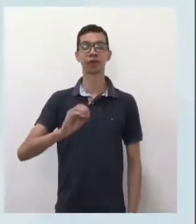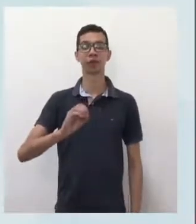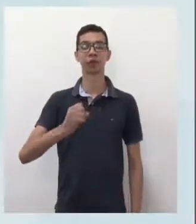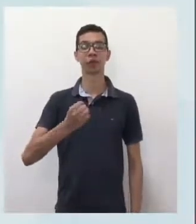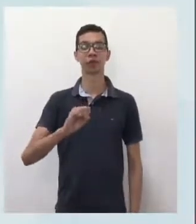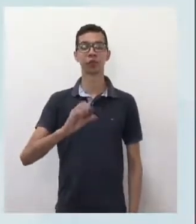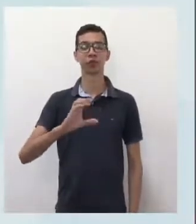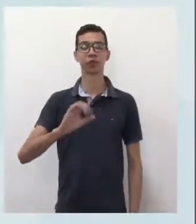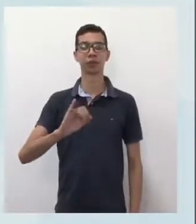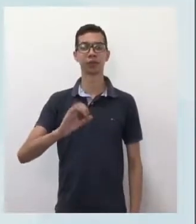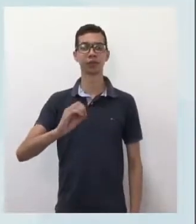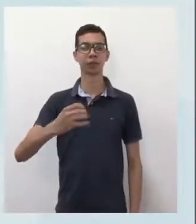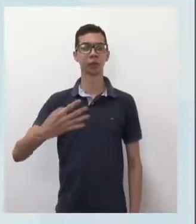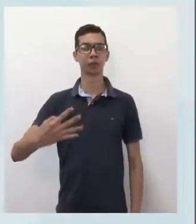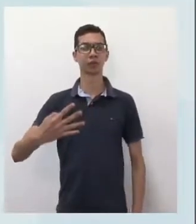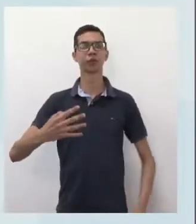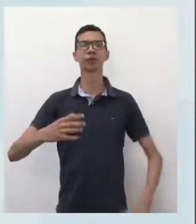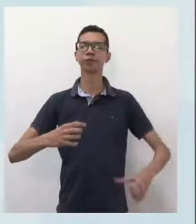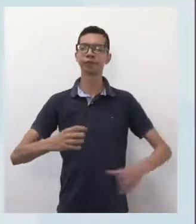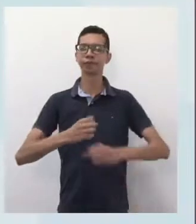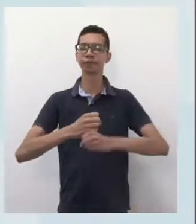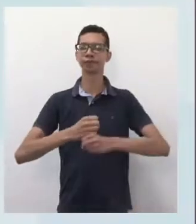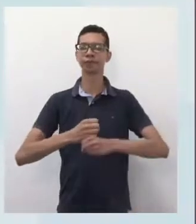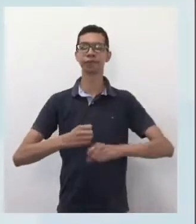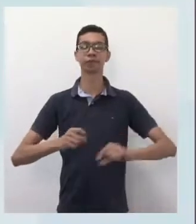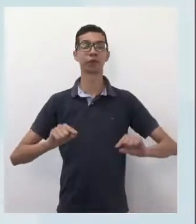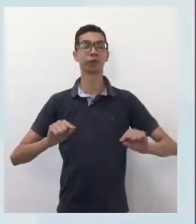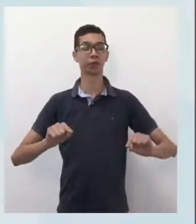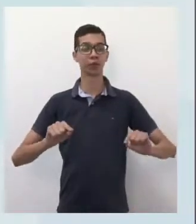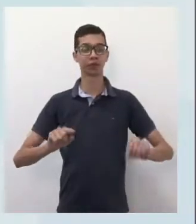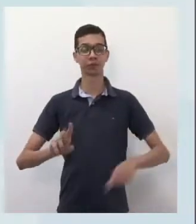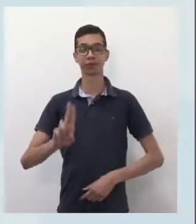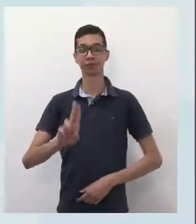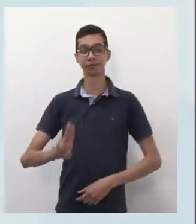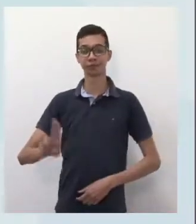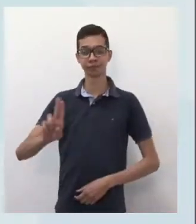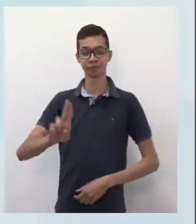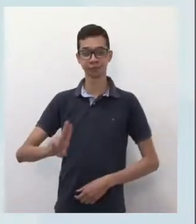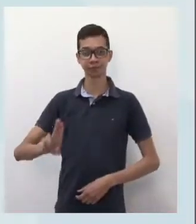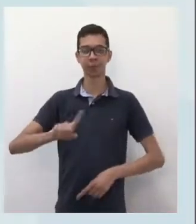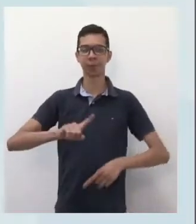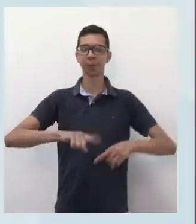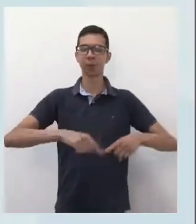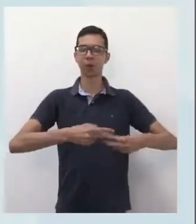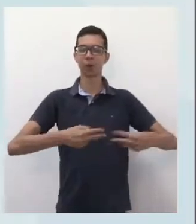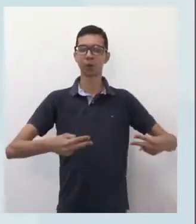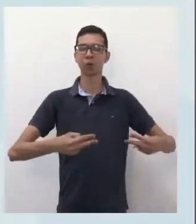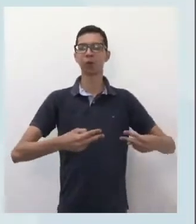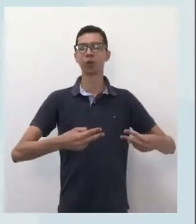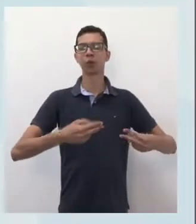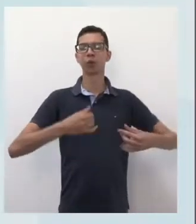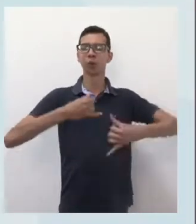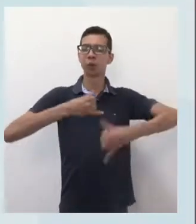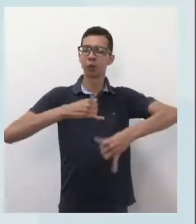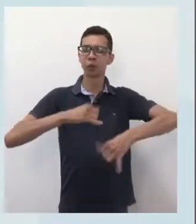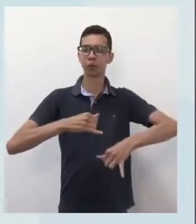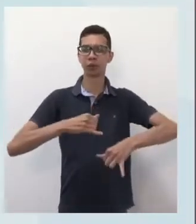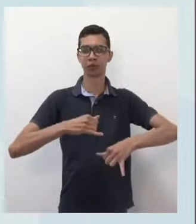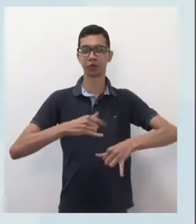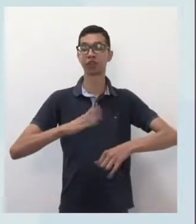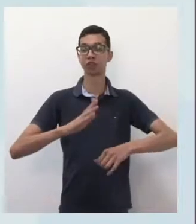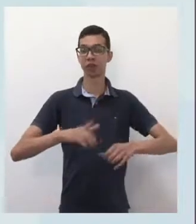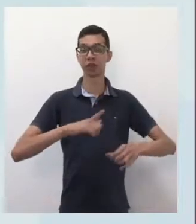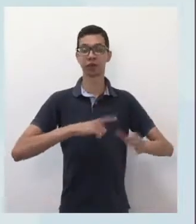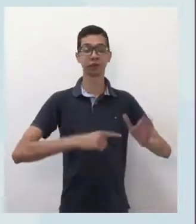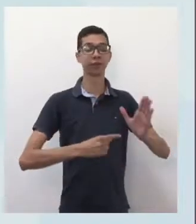EF08604, calcular o consumo de eletrodomésticos a partir dos dados de potência descritos no próprio equipamento